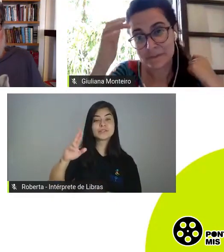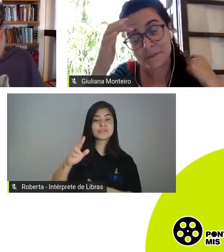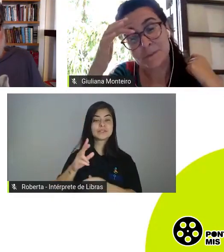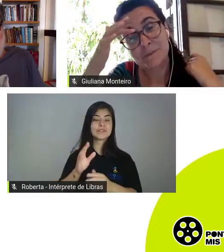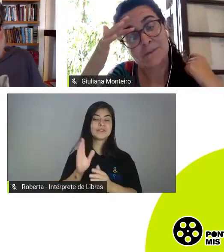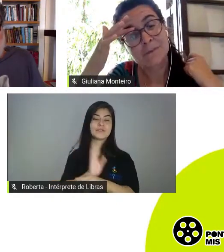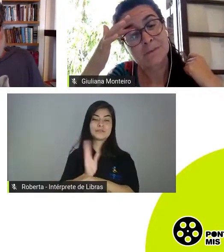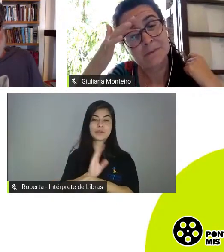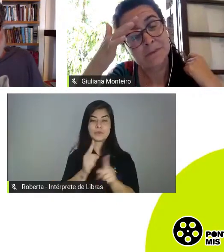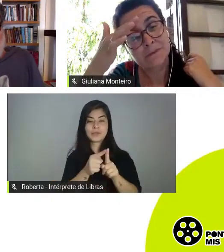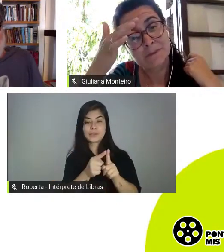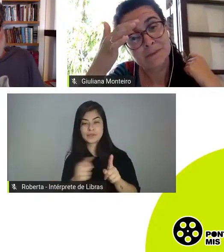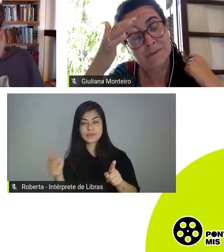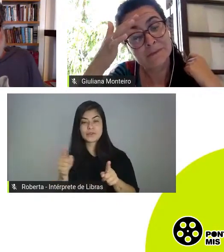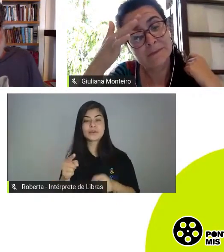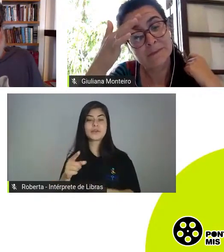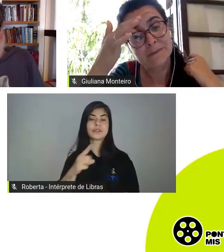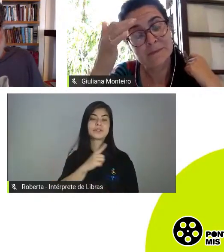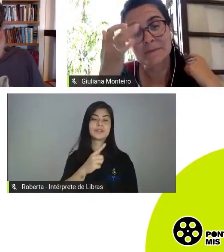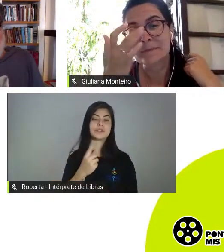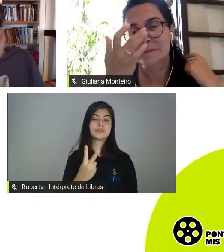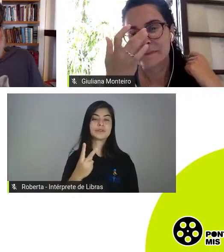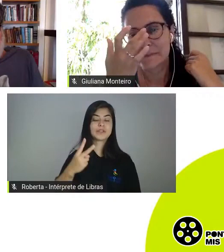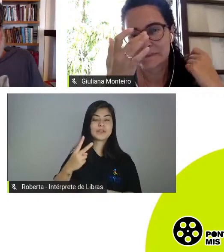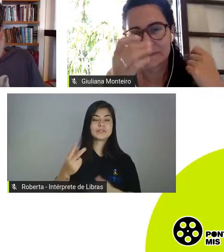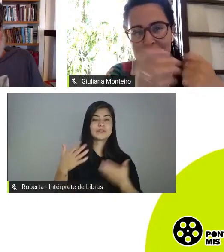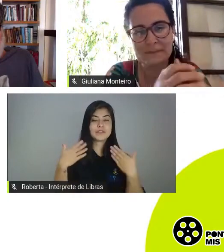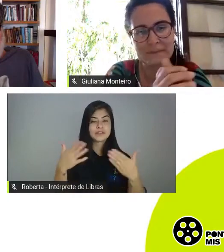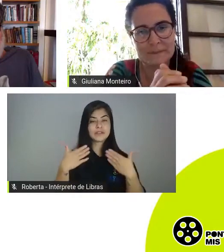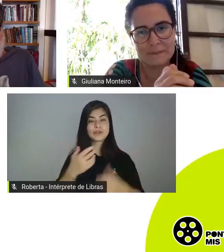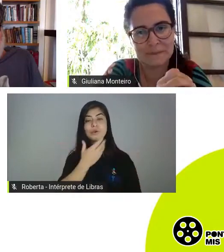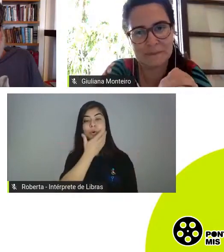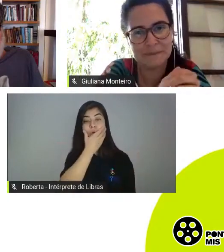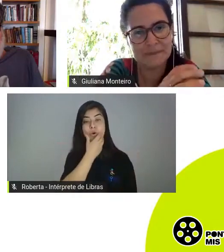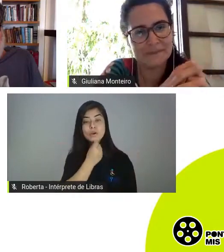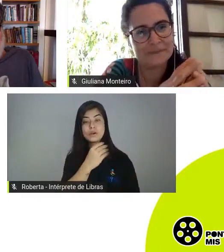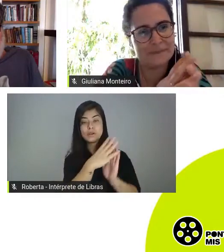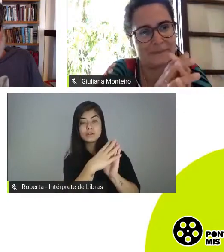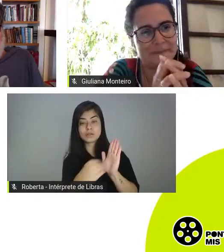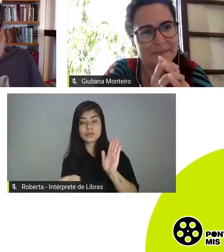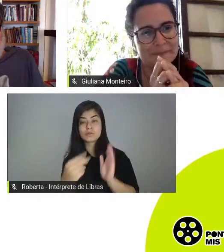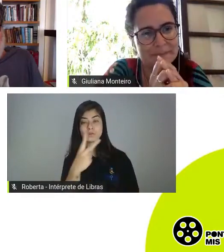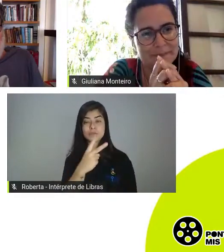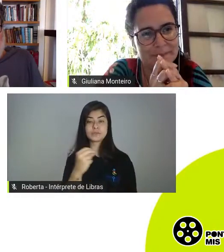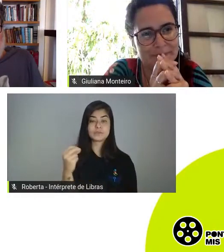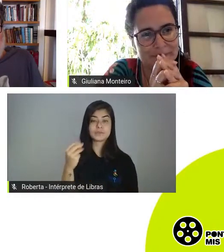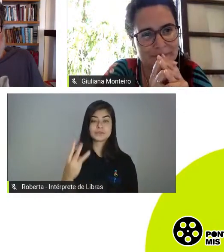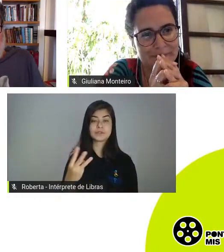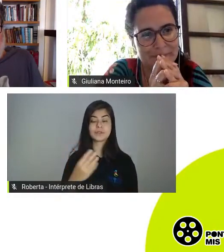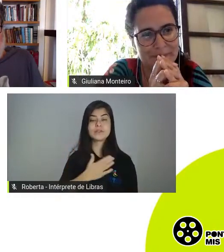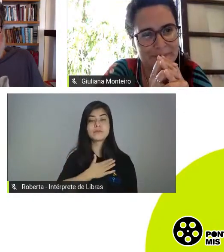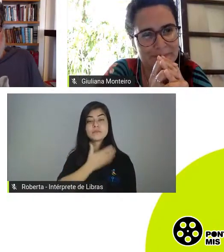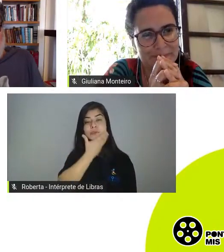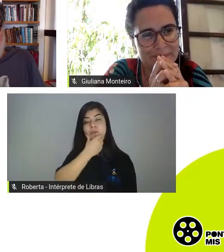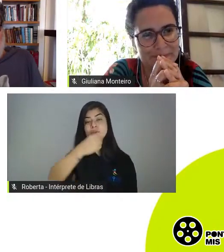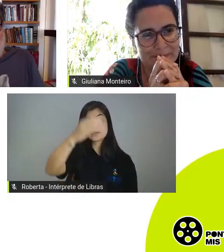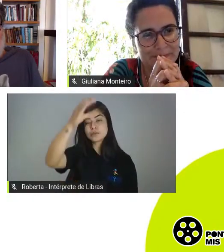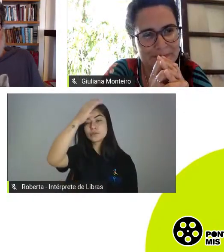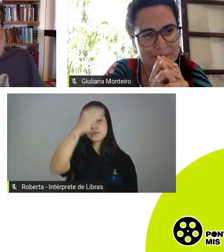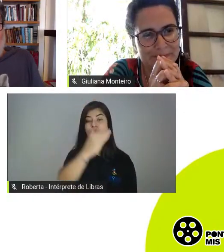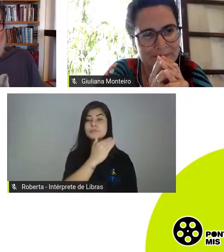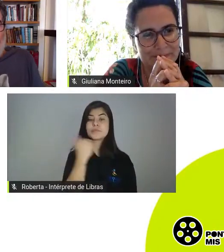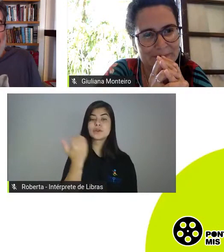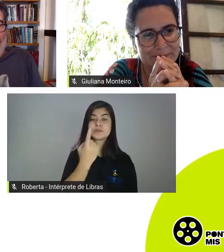Houve Uma Vez, Dois Verões, 2002, O Homem que Copiava, 2003, e Meu Tio Matou um Cara,